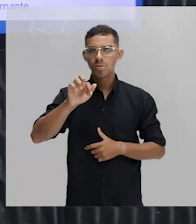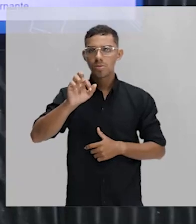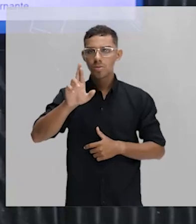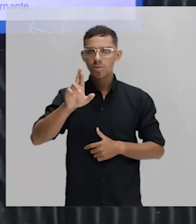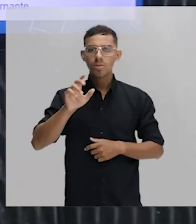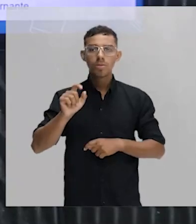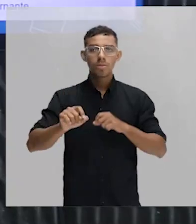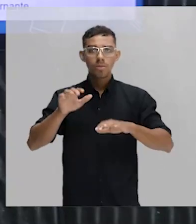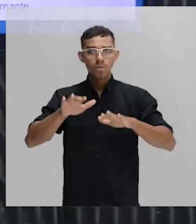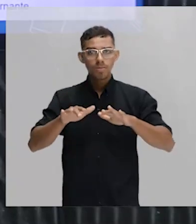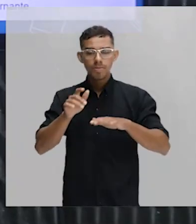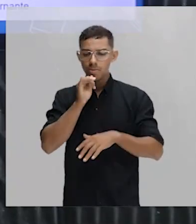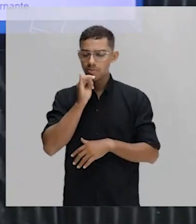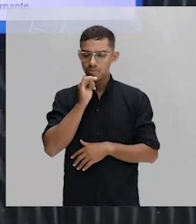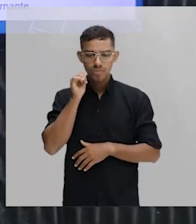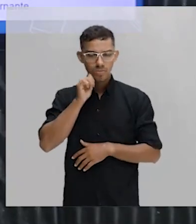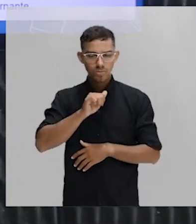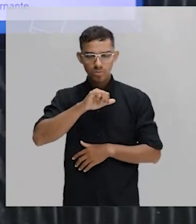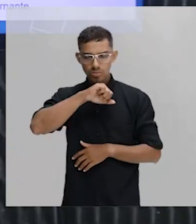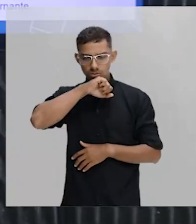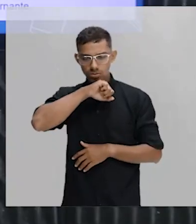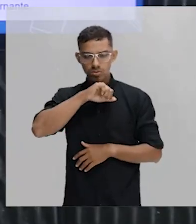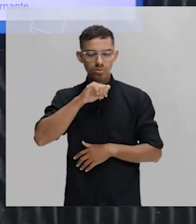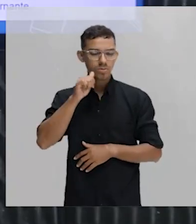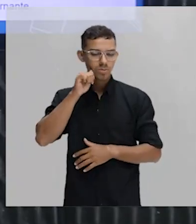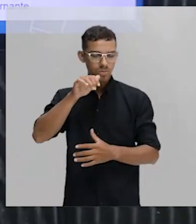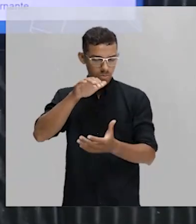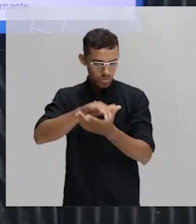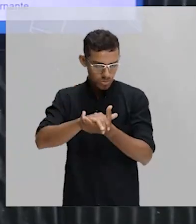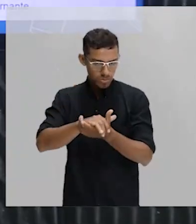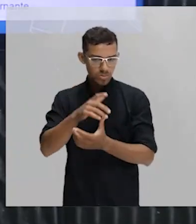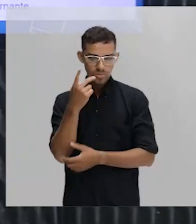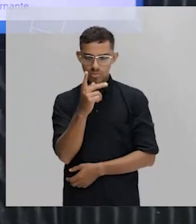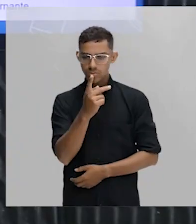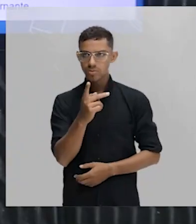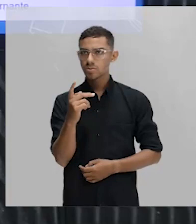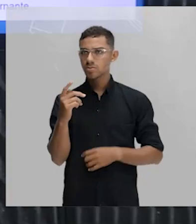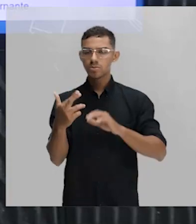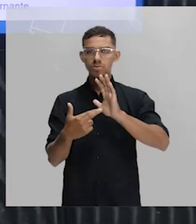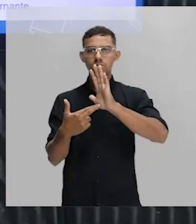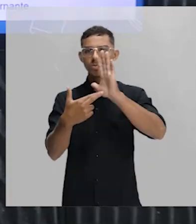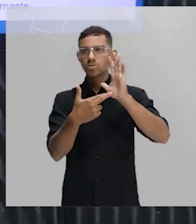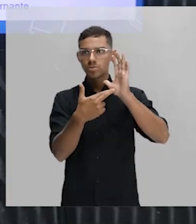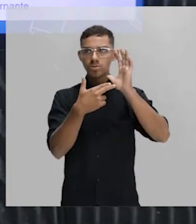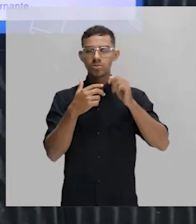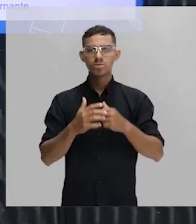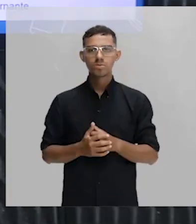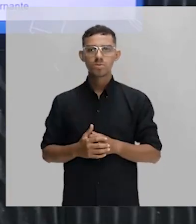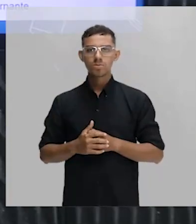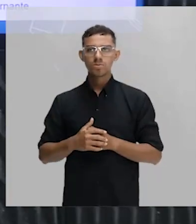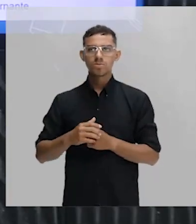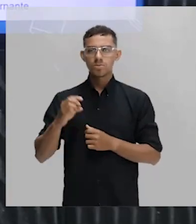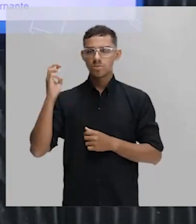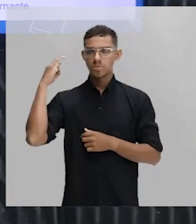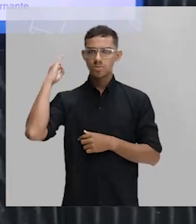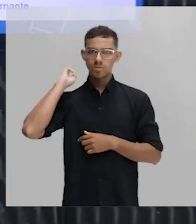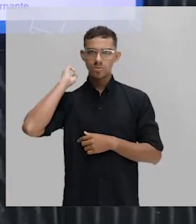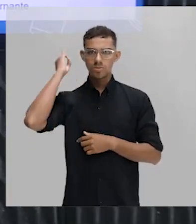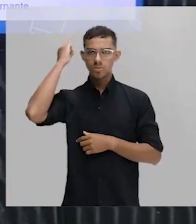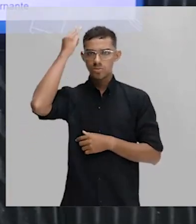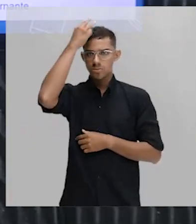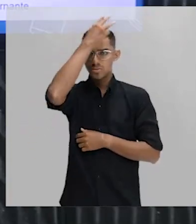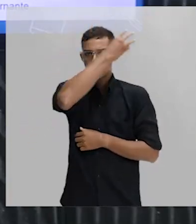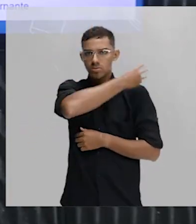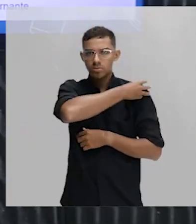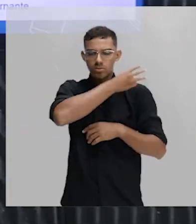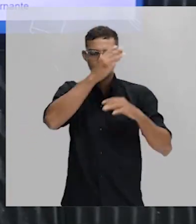Normalmente o imperador, a esposa dele e as figuras mais importantes eram representadas não só com coroas, mas com auréolas sobre a cabeça, com